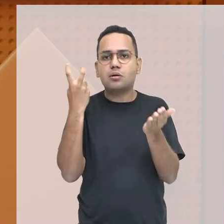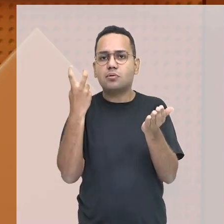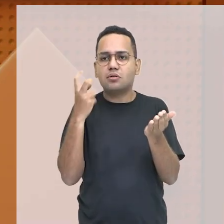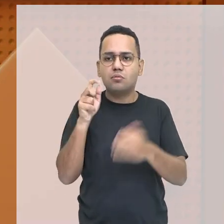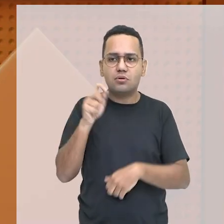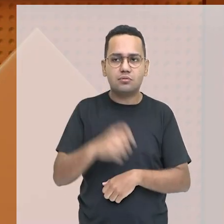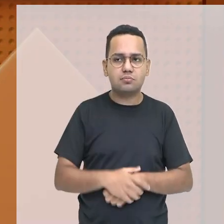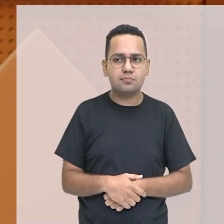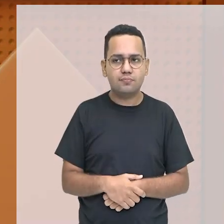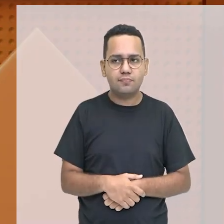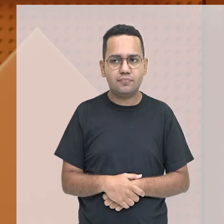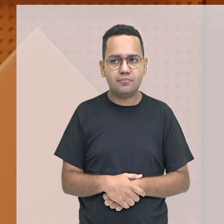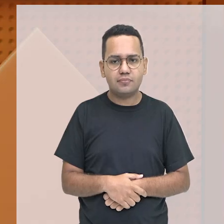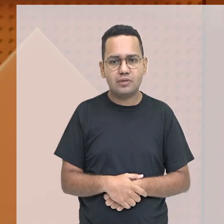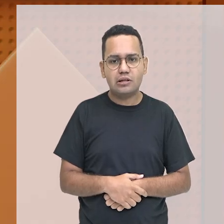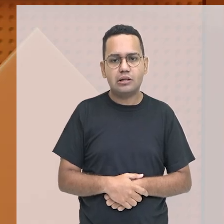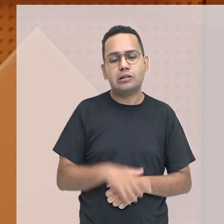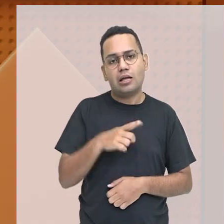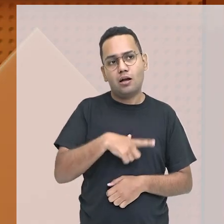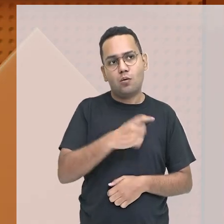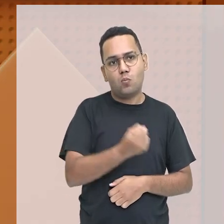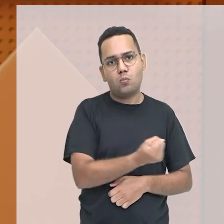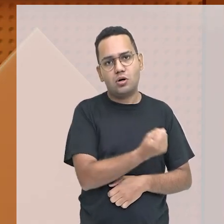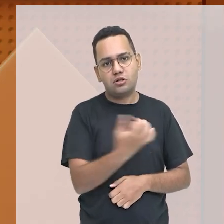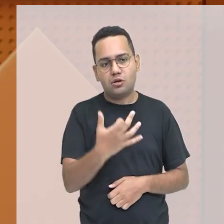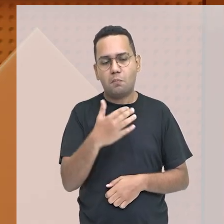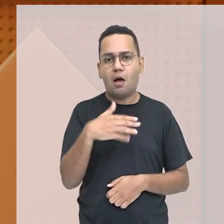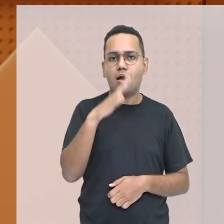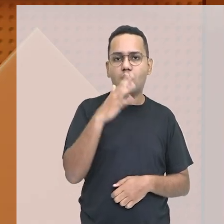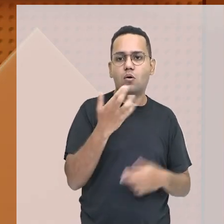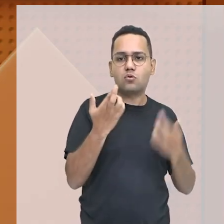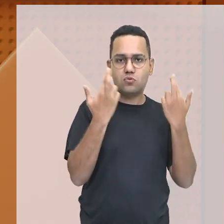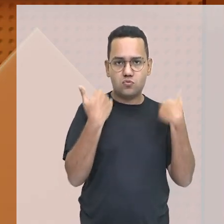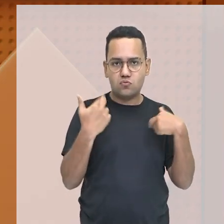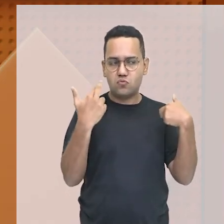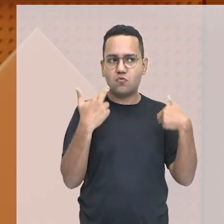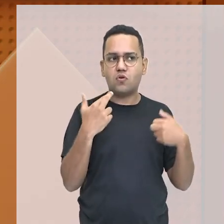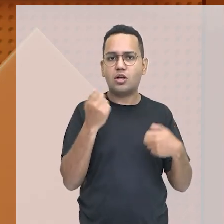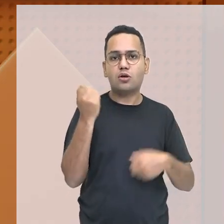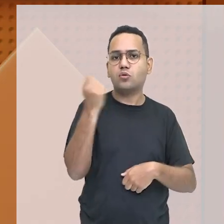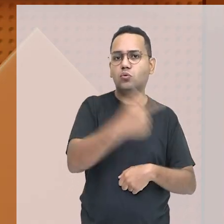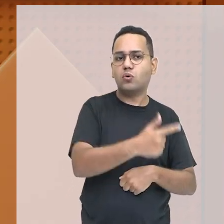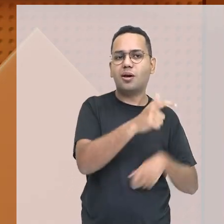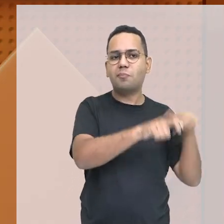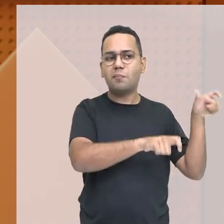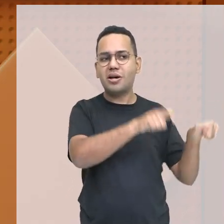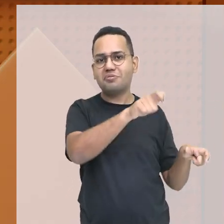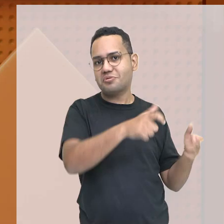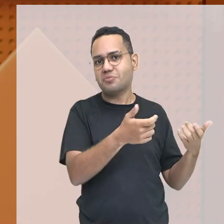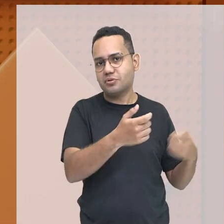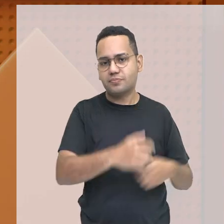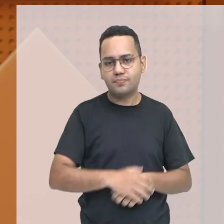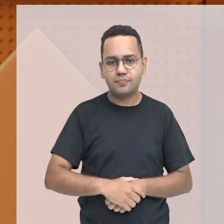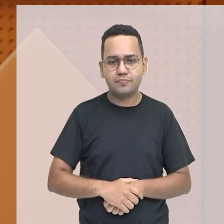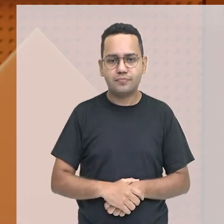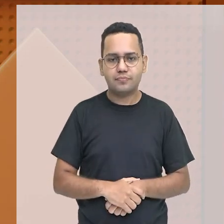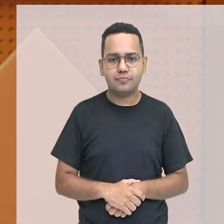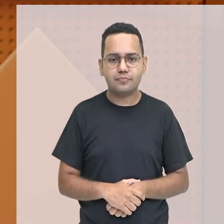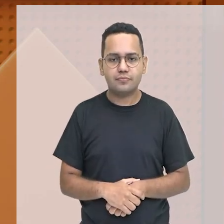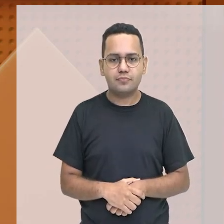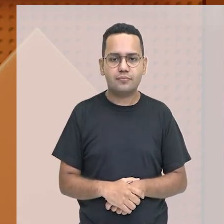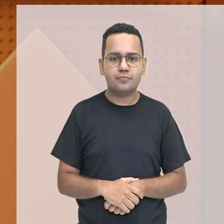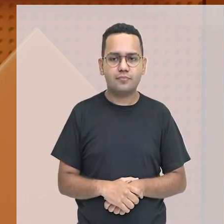região, existem mais ovelhas do que seres humanos, tá? E elas não se prestam